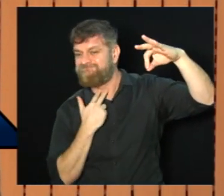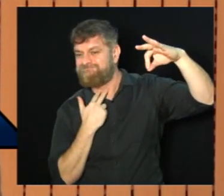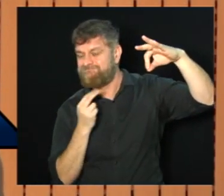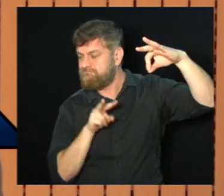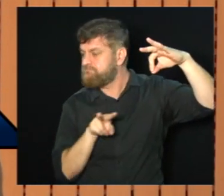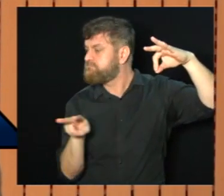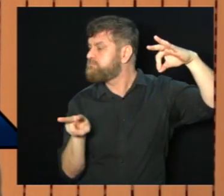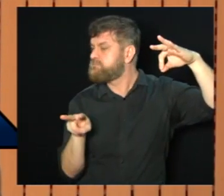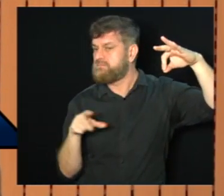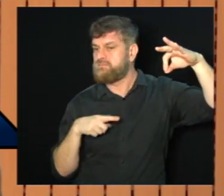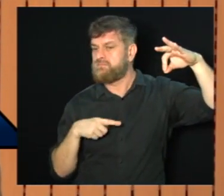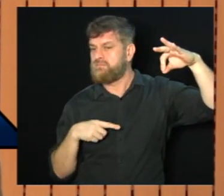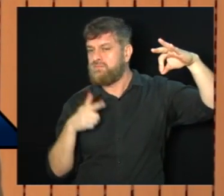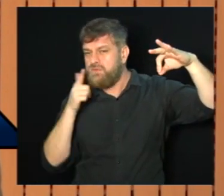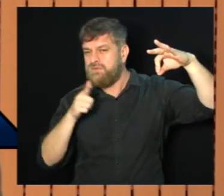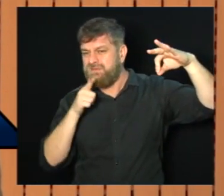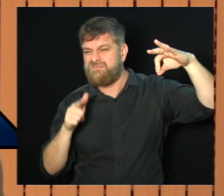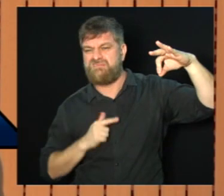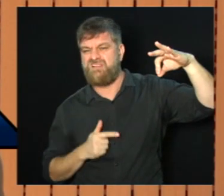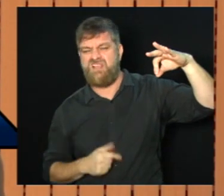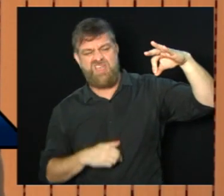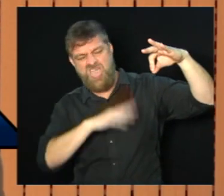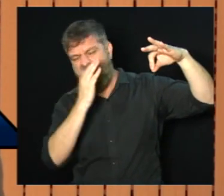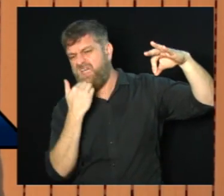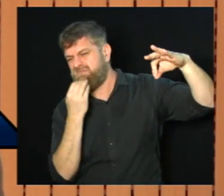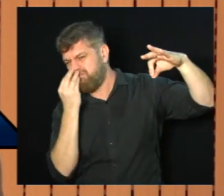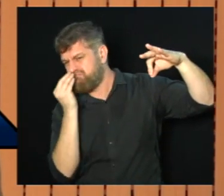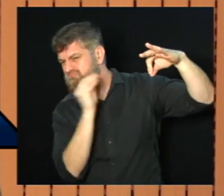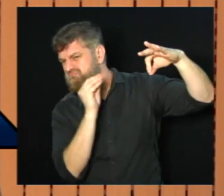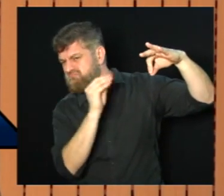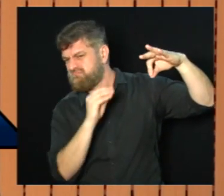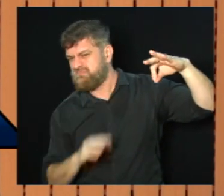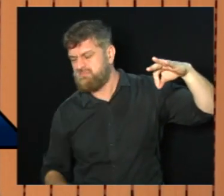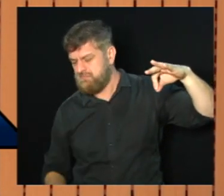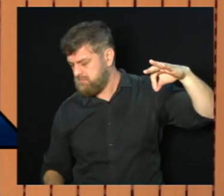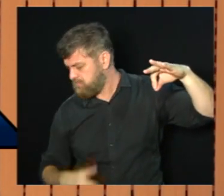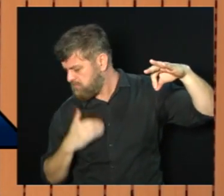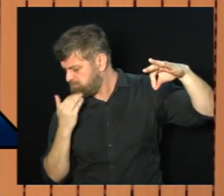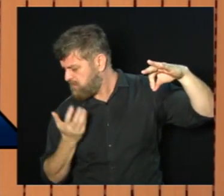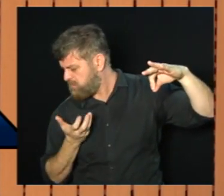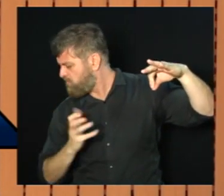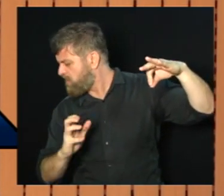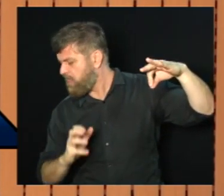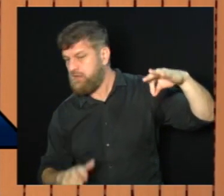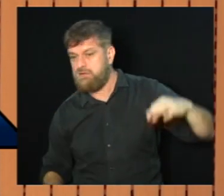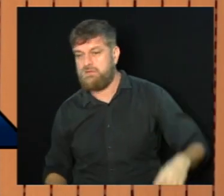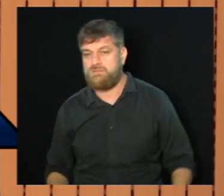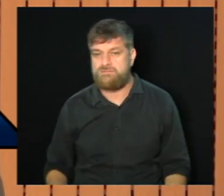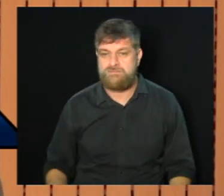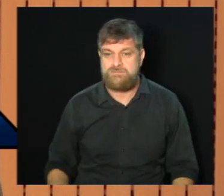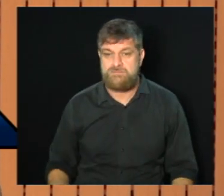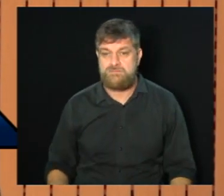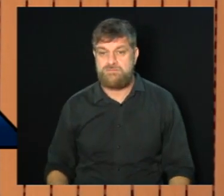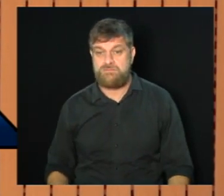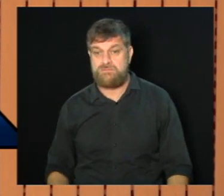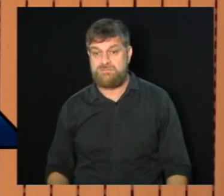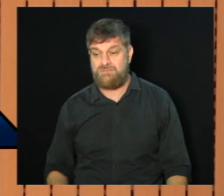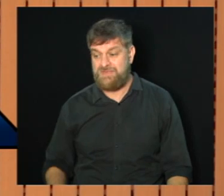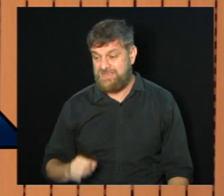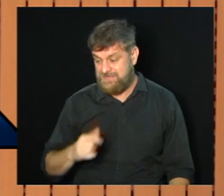olhou e falou assim, bom, já que eu não consegui, eu não queria mesmo, porque não estão maduras. Ou seja, se não me